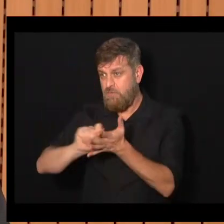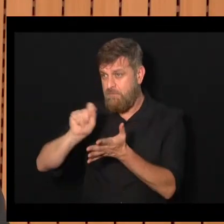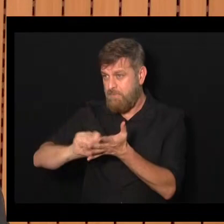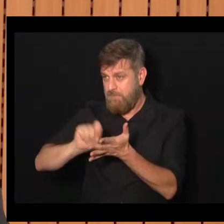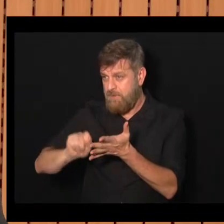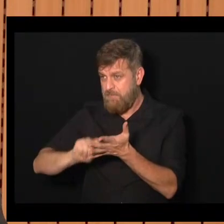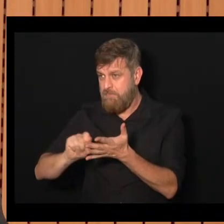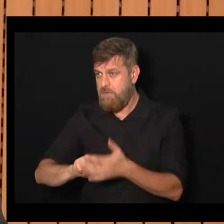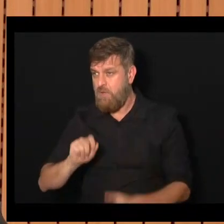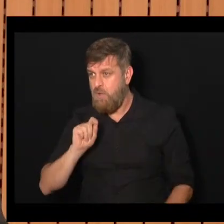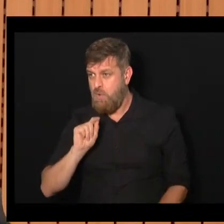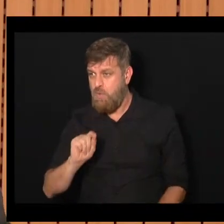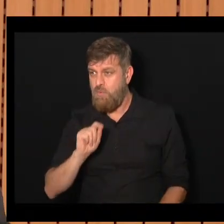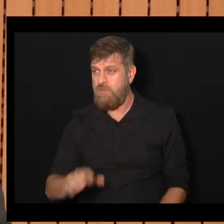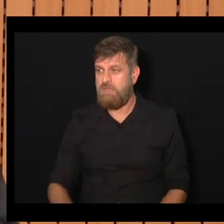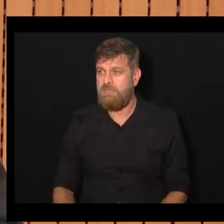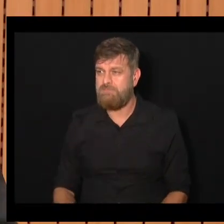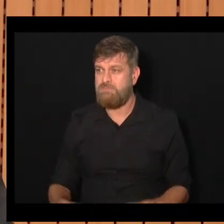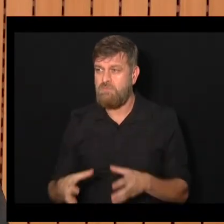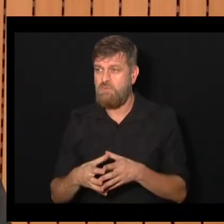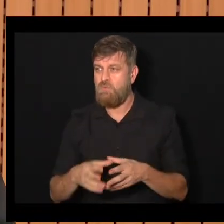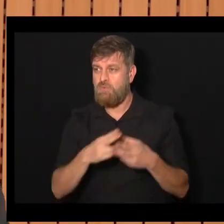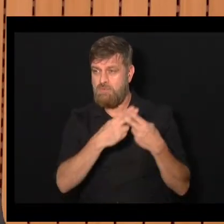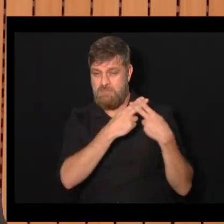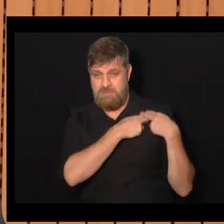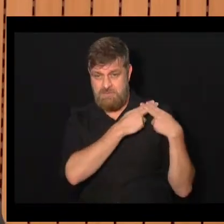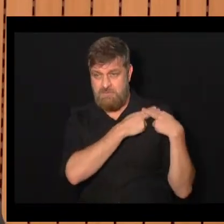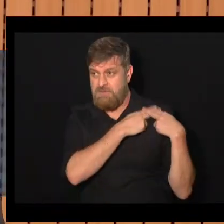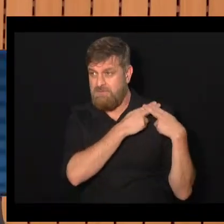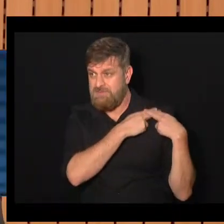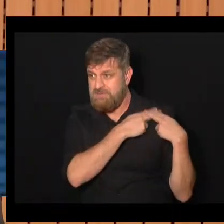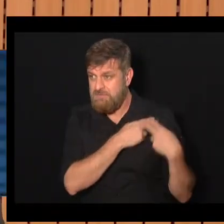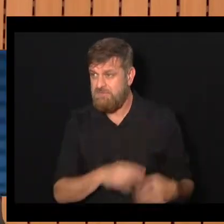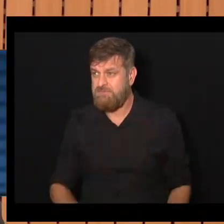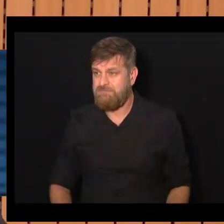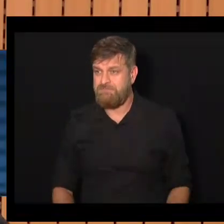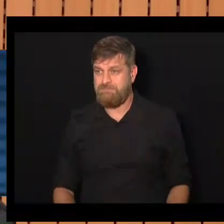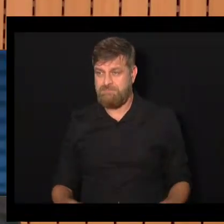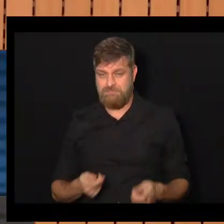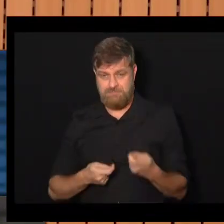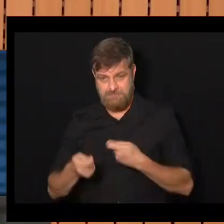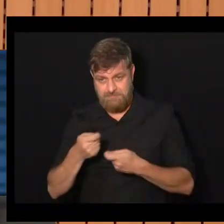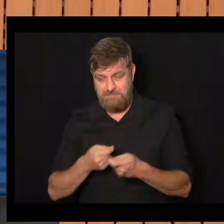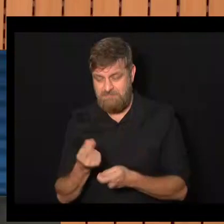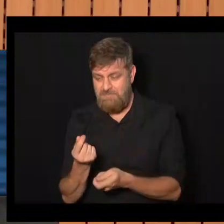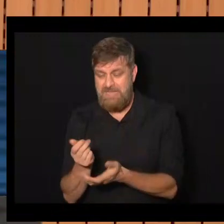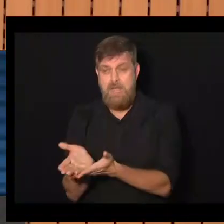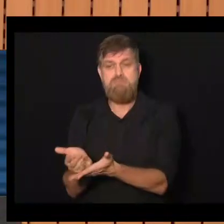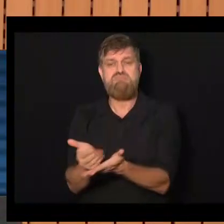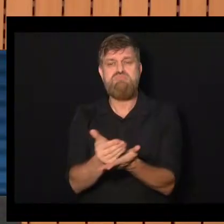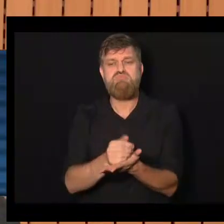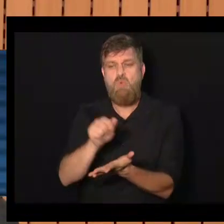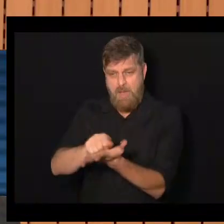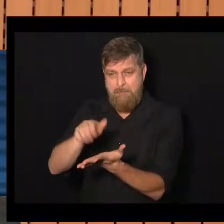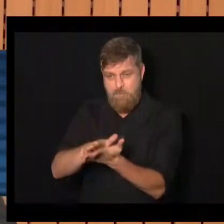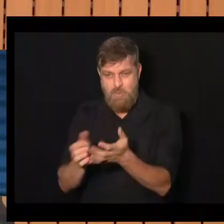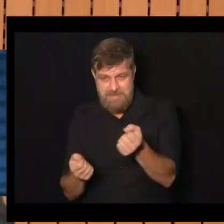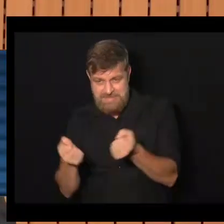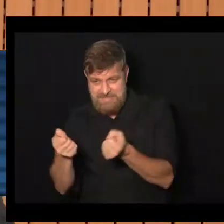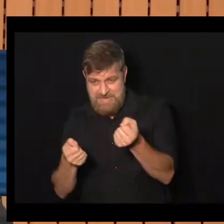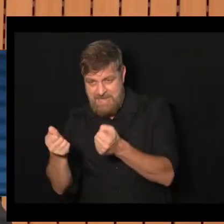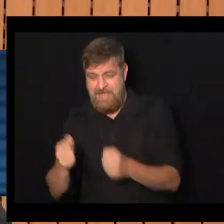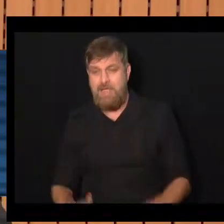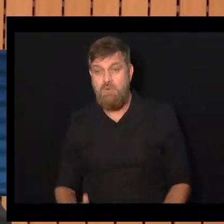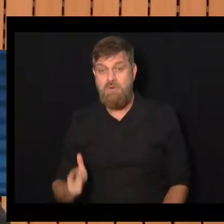228-336, de autoria do senhor vereador Rodrigo da Farmadic, que obriga o órgão responsável pela gestão da arrecadação de multas de trânsito do município de Campinas